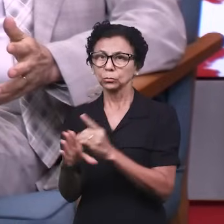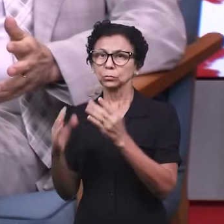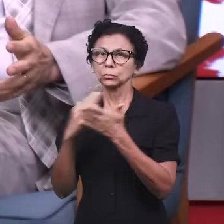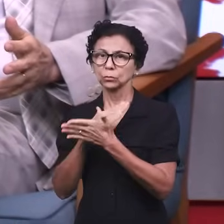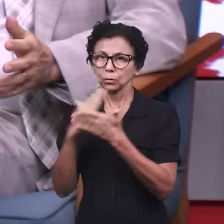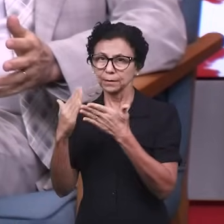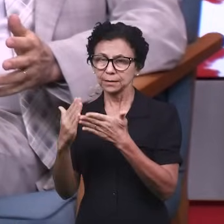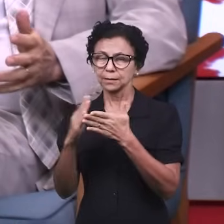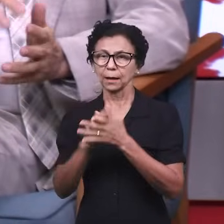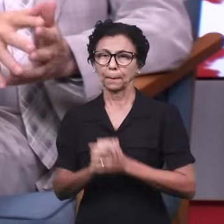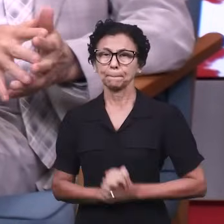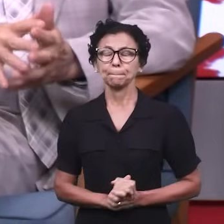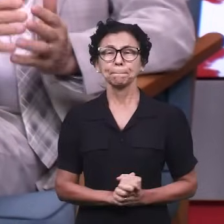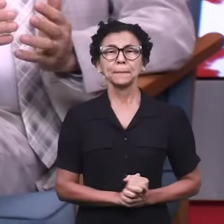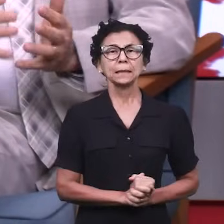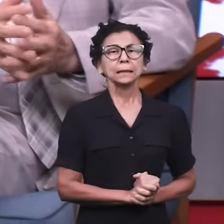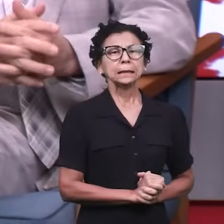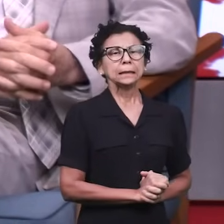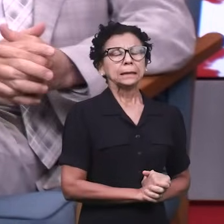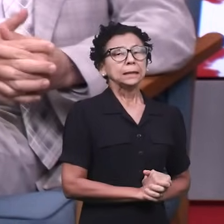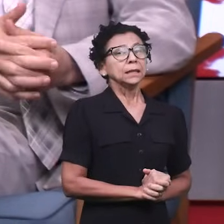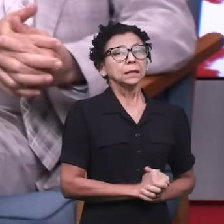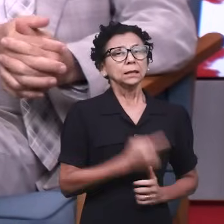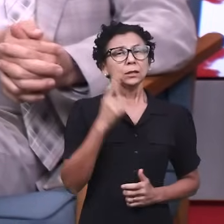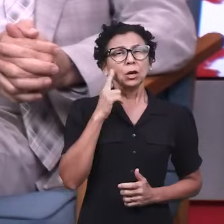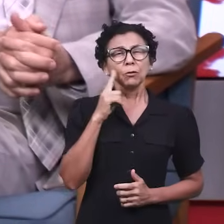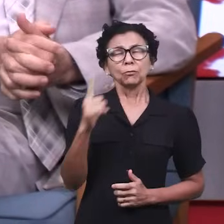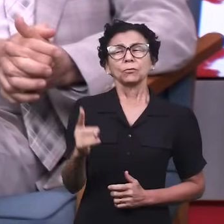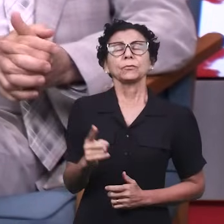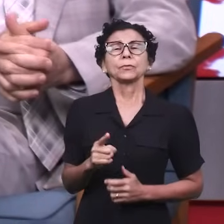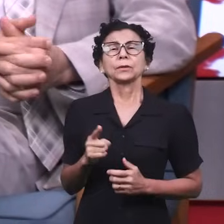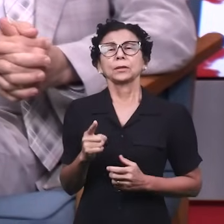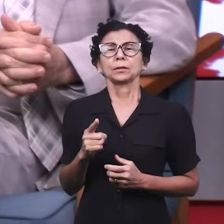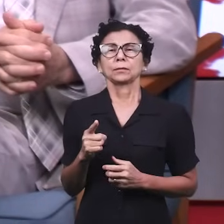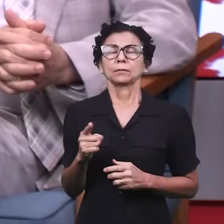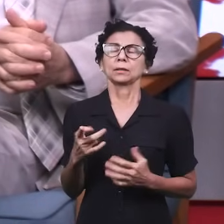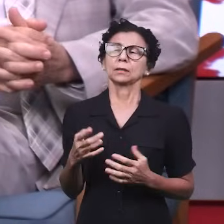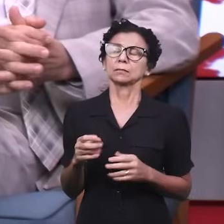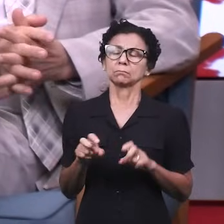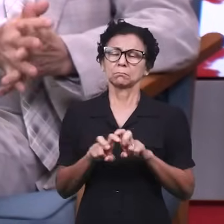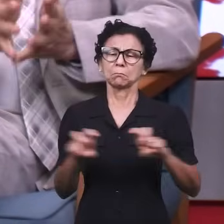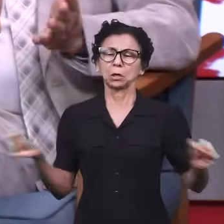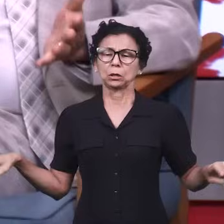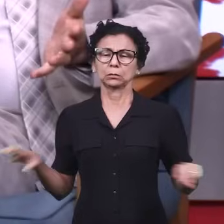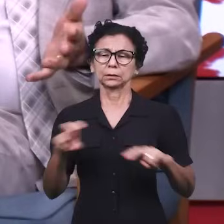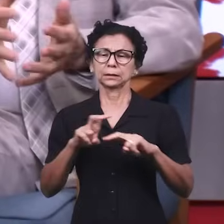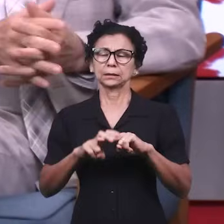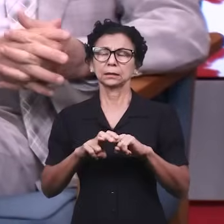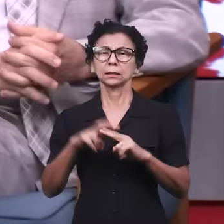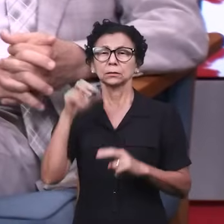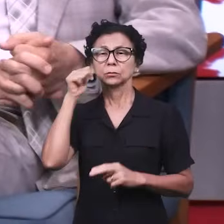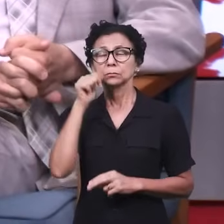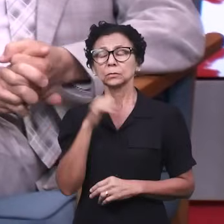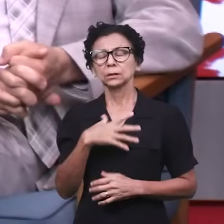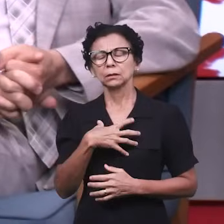Há um segundo ou terceiro banco, estava uma senhora muito quebrantada. Eu fui